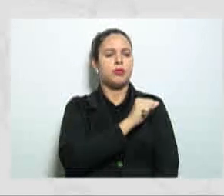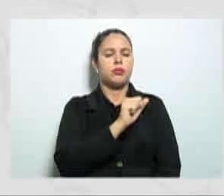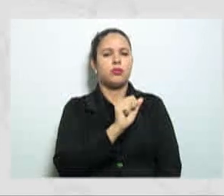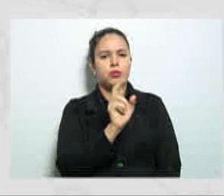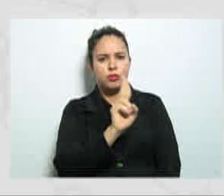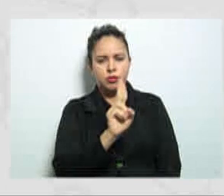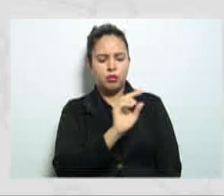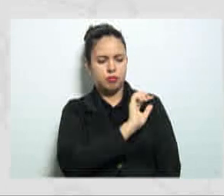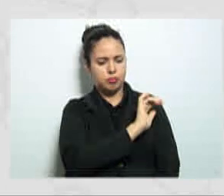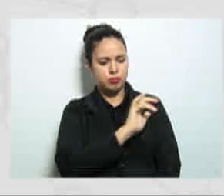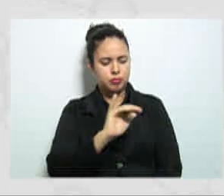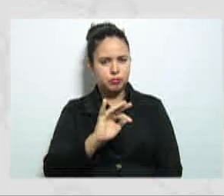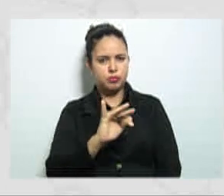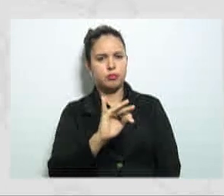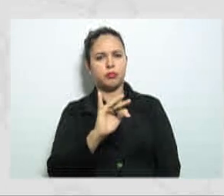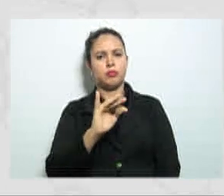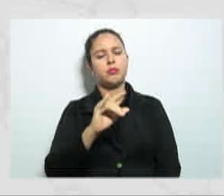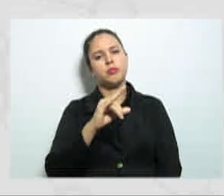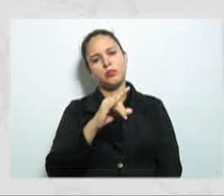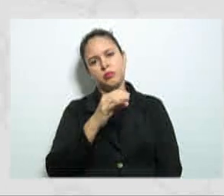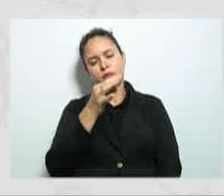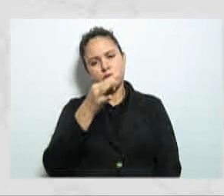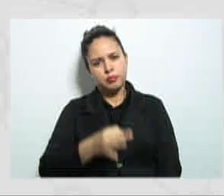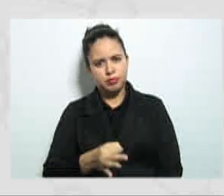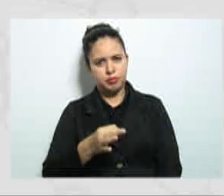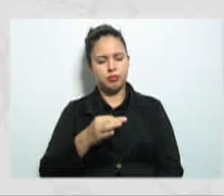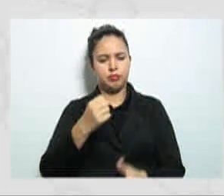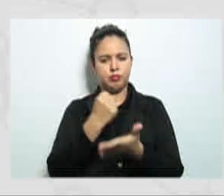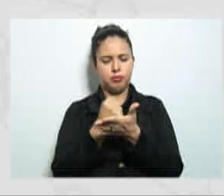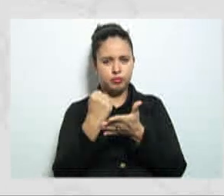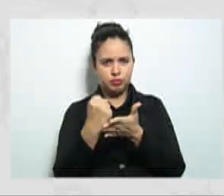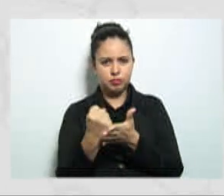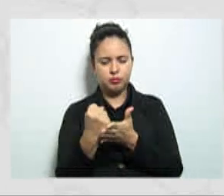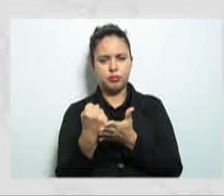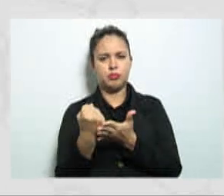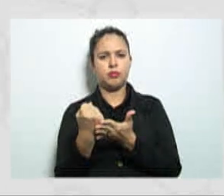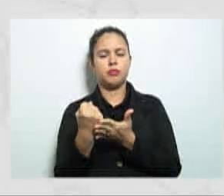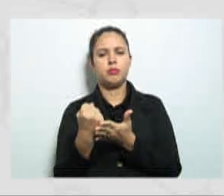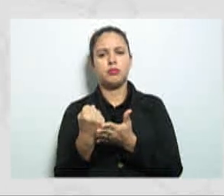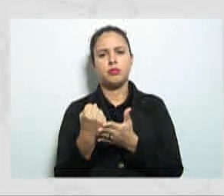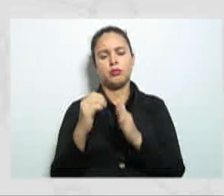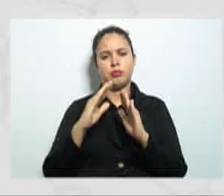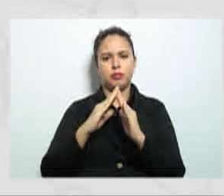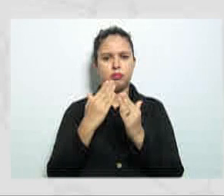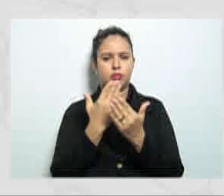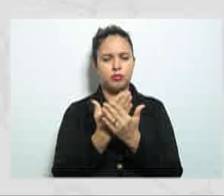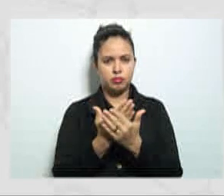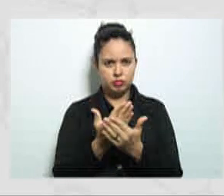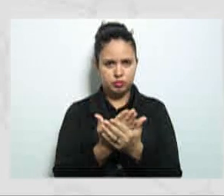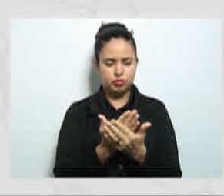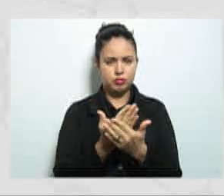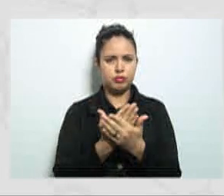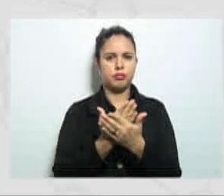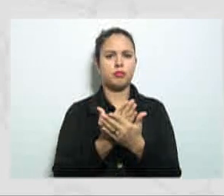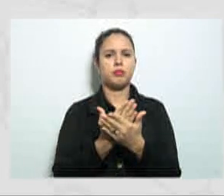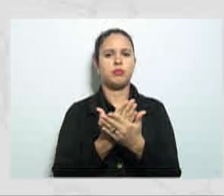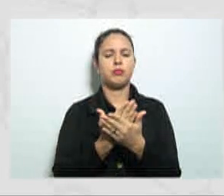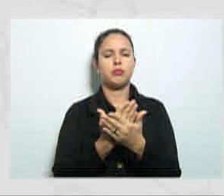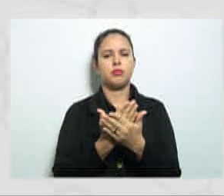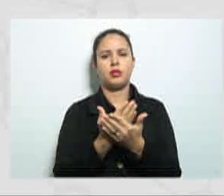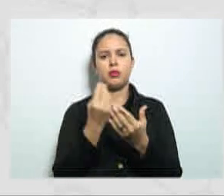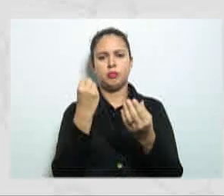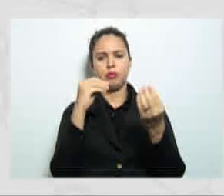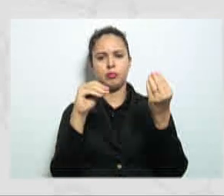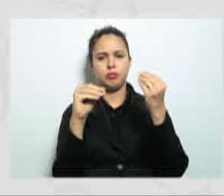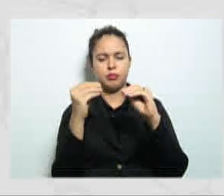regularmente matriculado no curso técnico em cooperativismo da Escola Américo Brasiliense de Almeida e Melo. E aí,